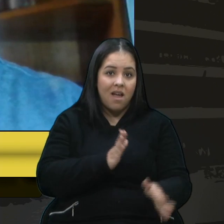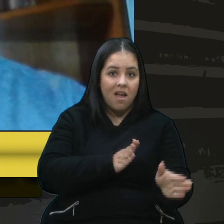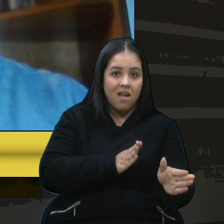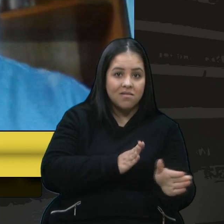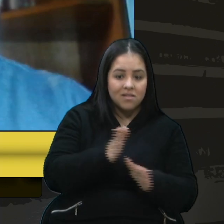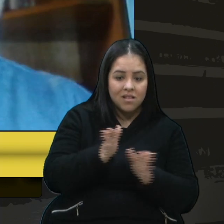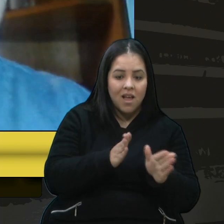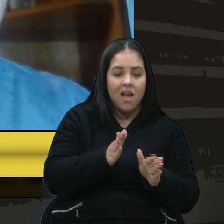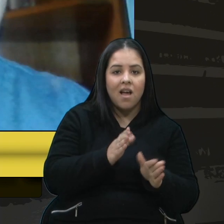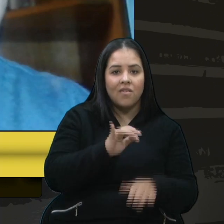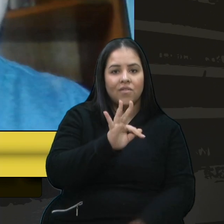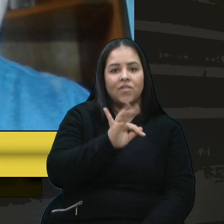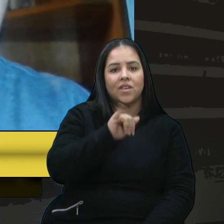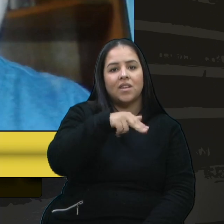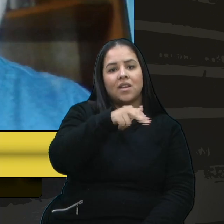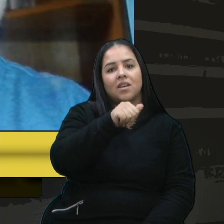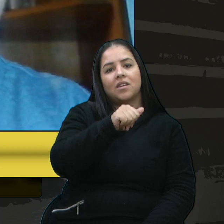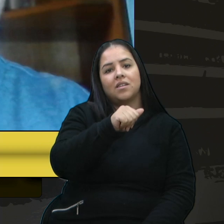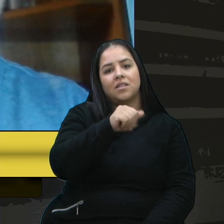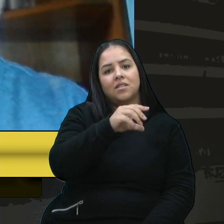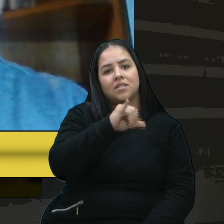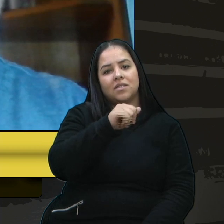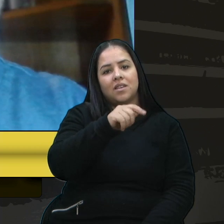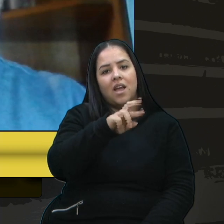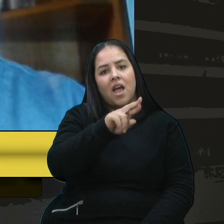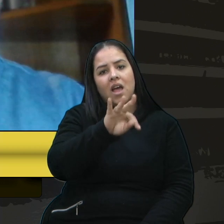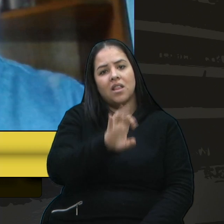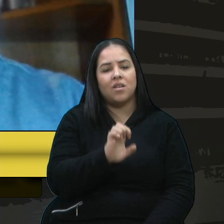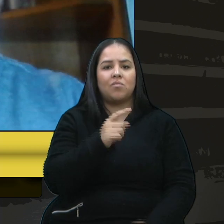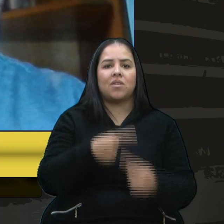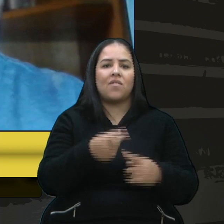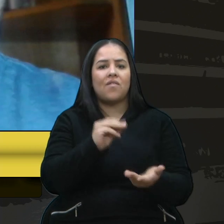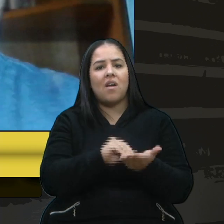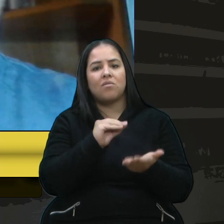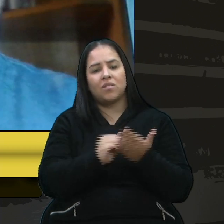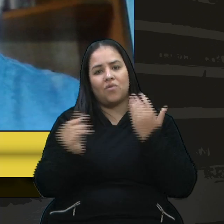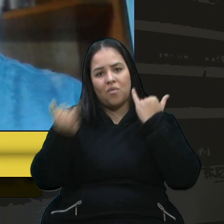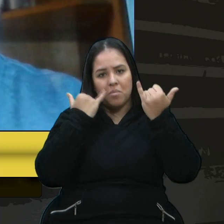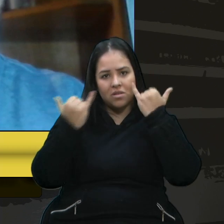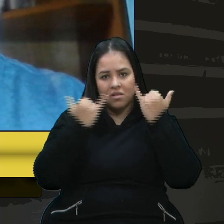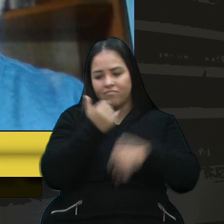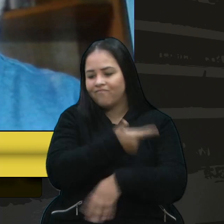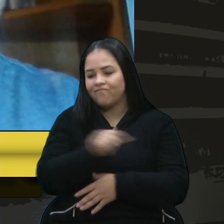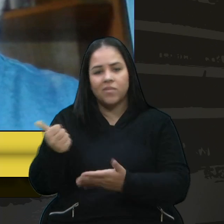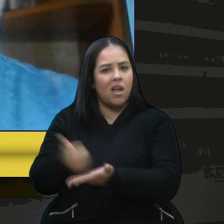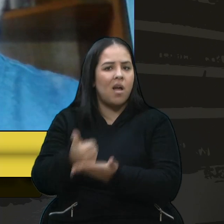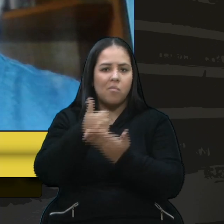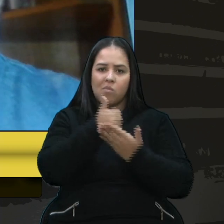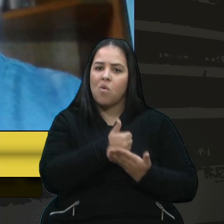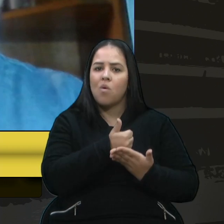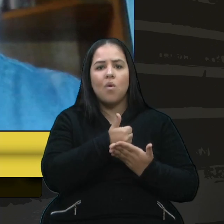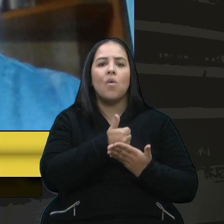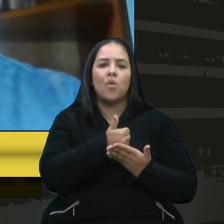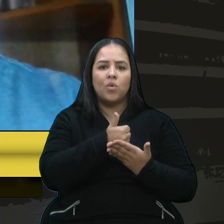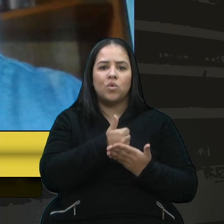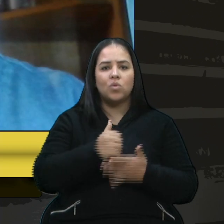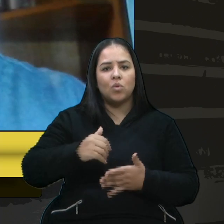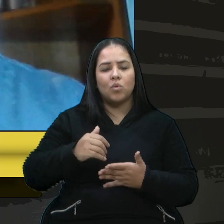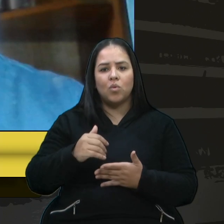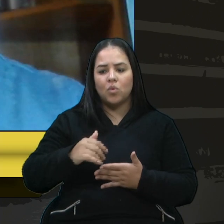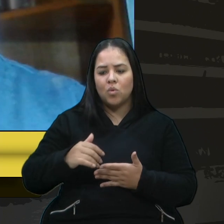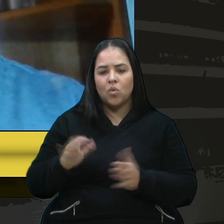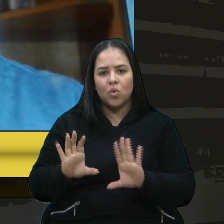por falta de informações, né, por não ter apoio, né, de um produtor cultural que organize